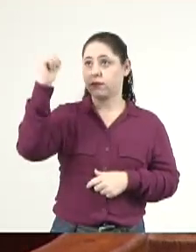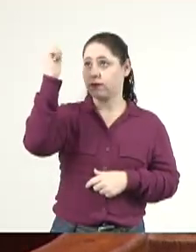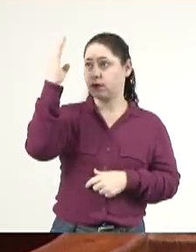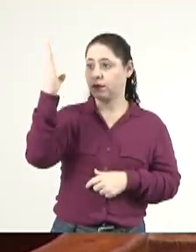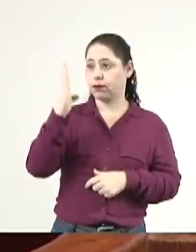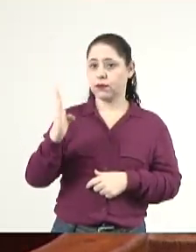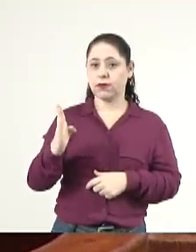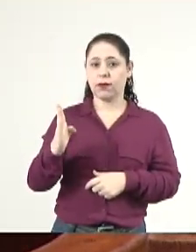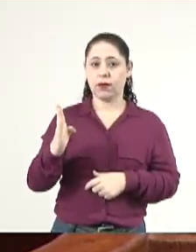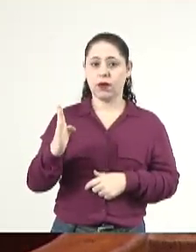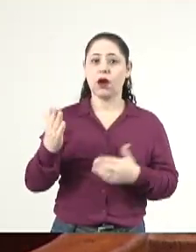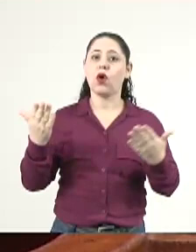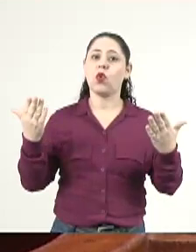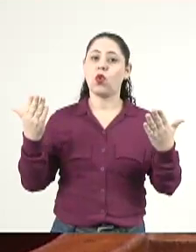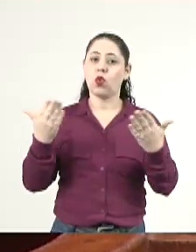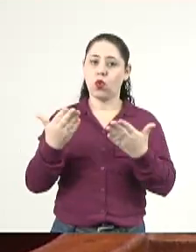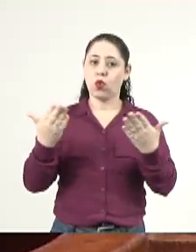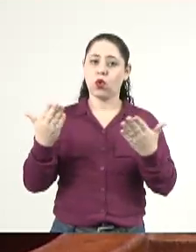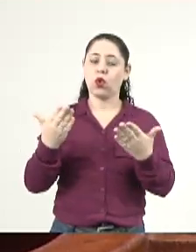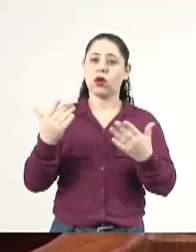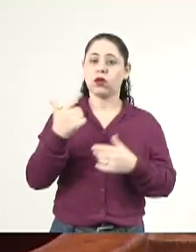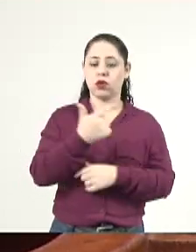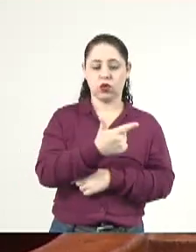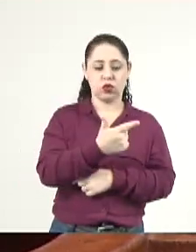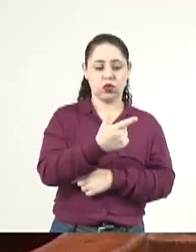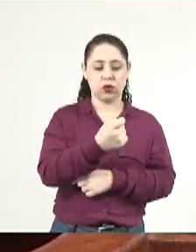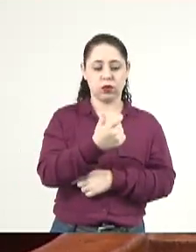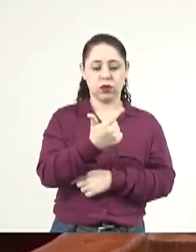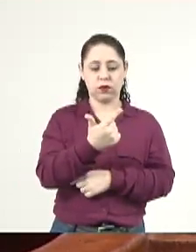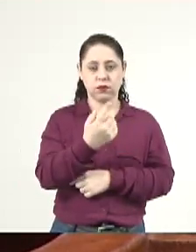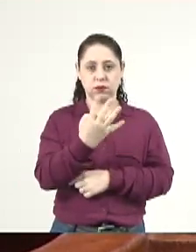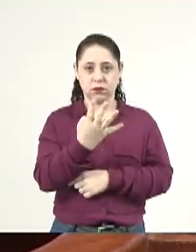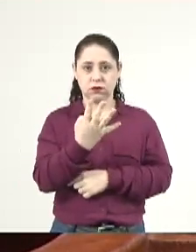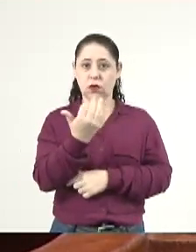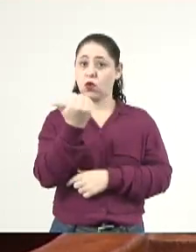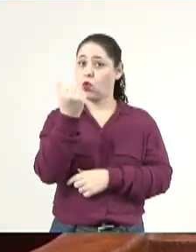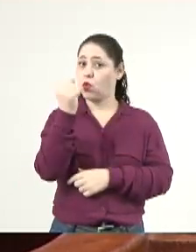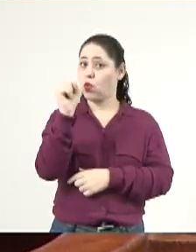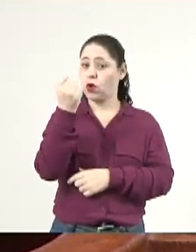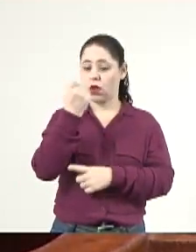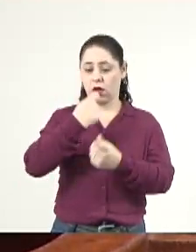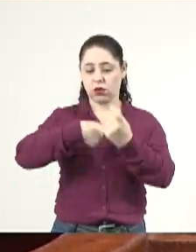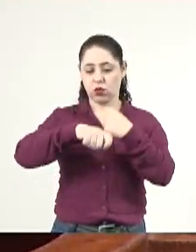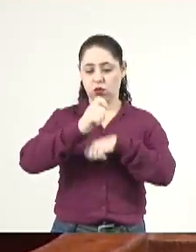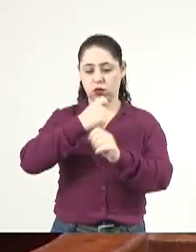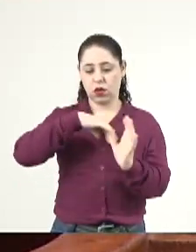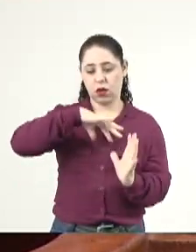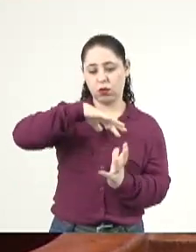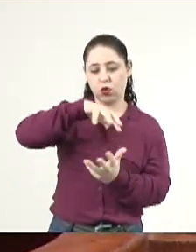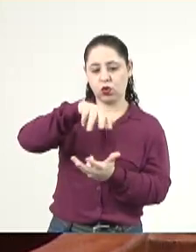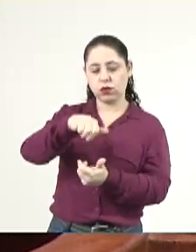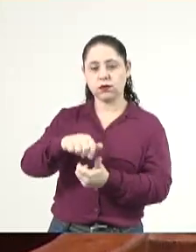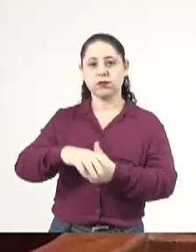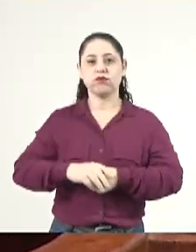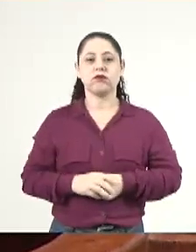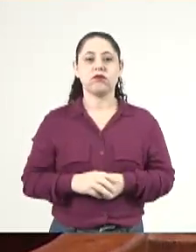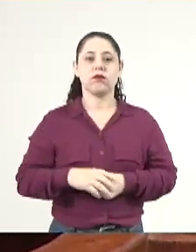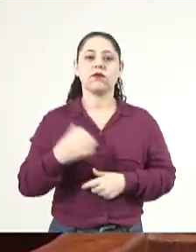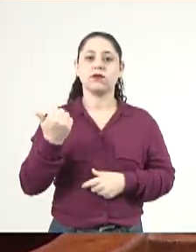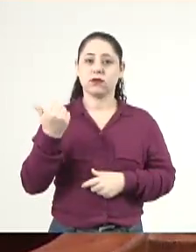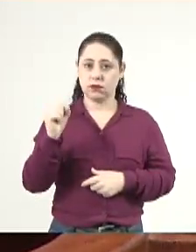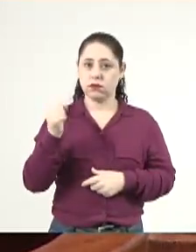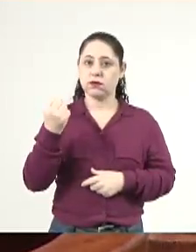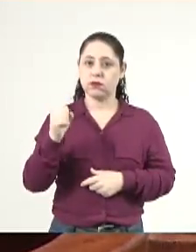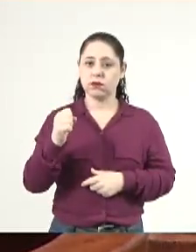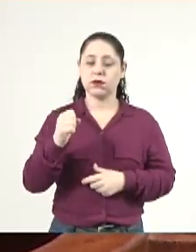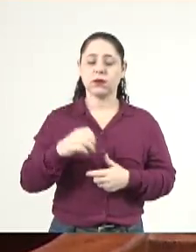Brasil passa a ser, em 2024, a oitava economia do mundo. Oitava